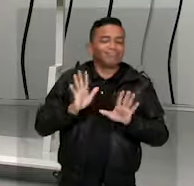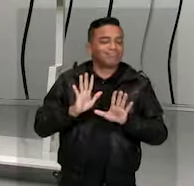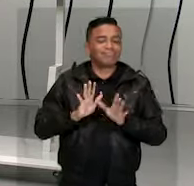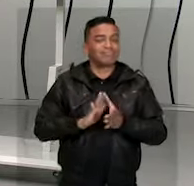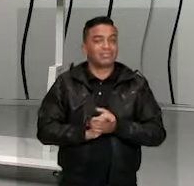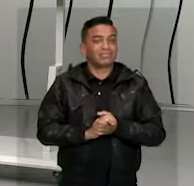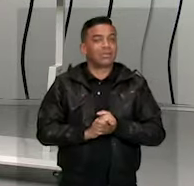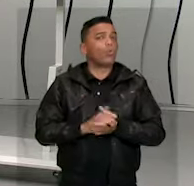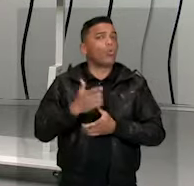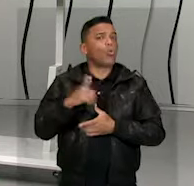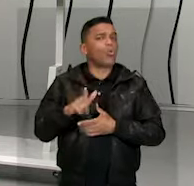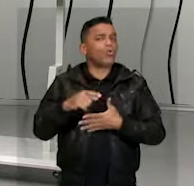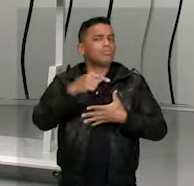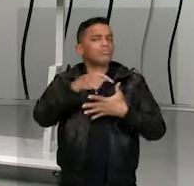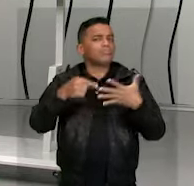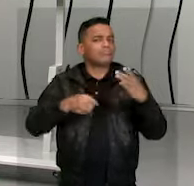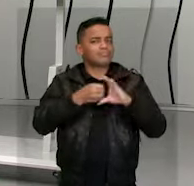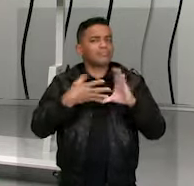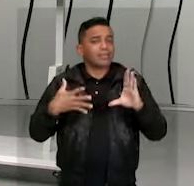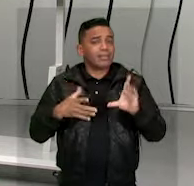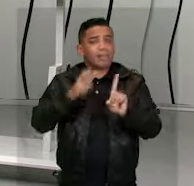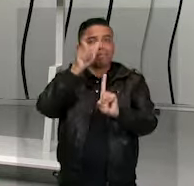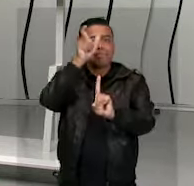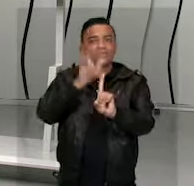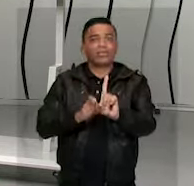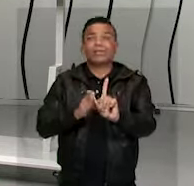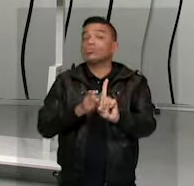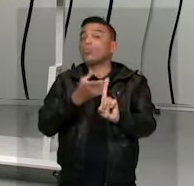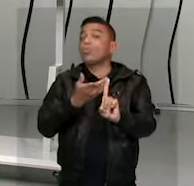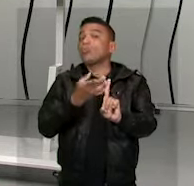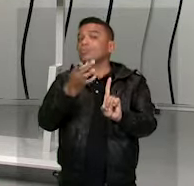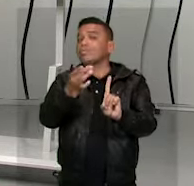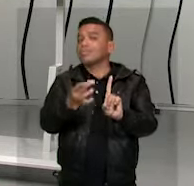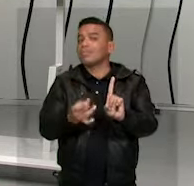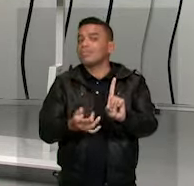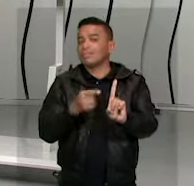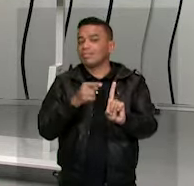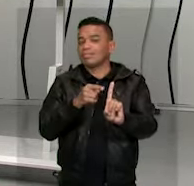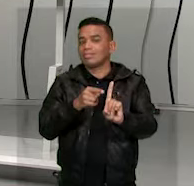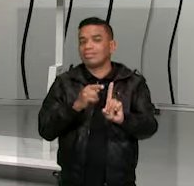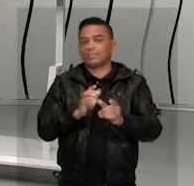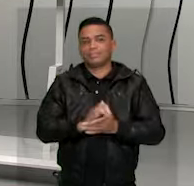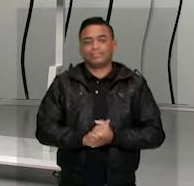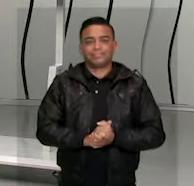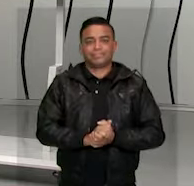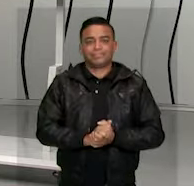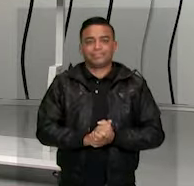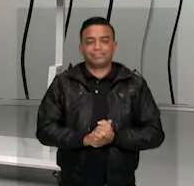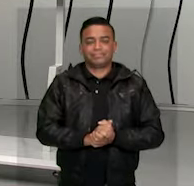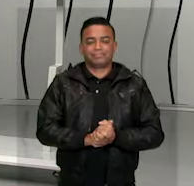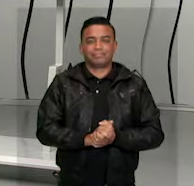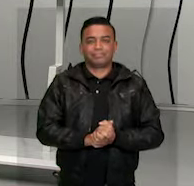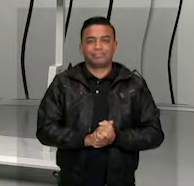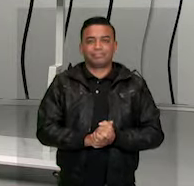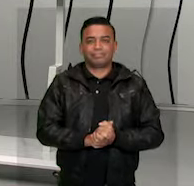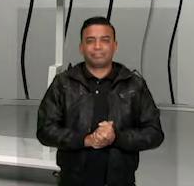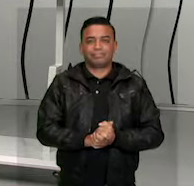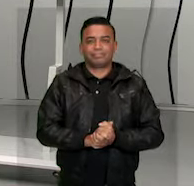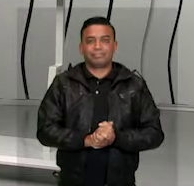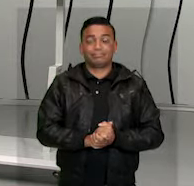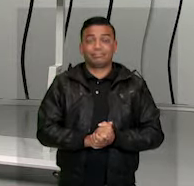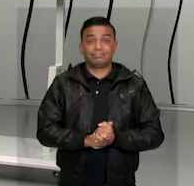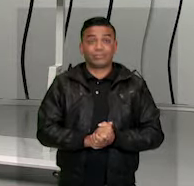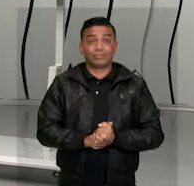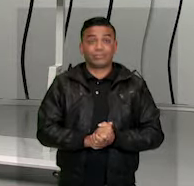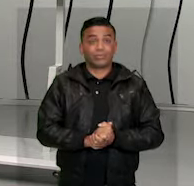como define os personagens. Os personagens são definidos da seguinte forma. Uma